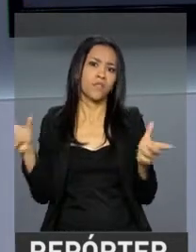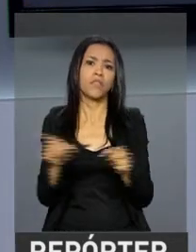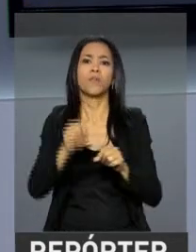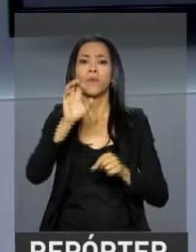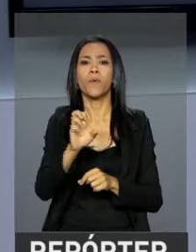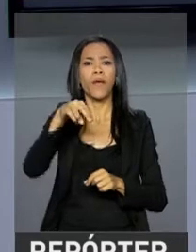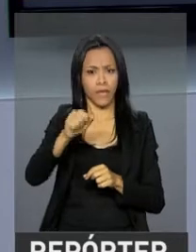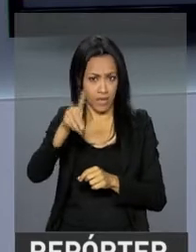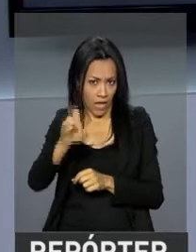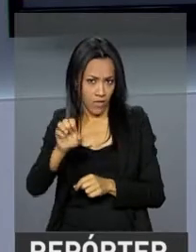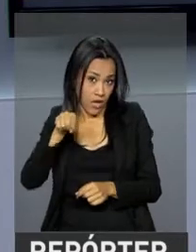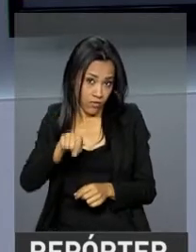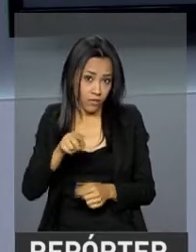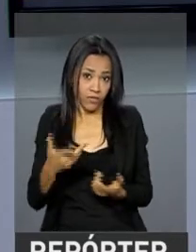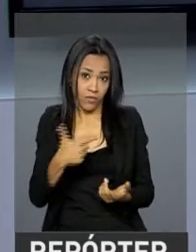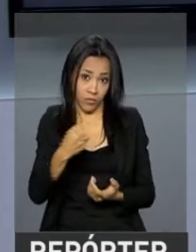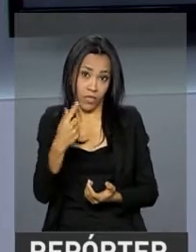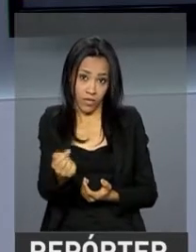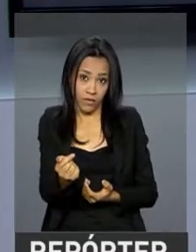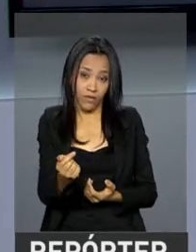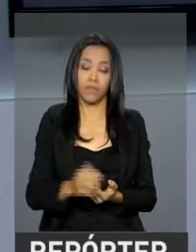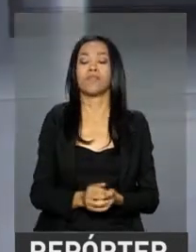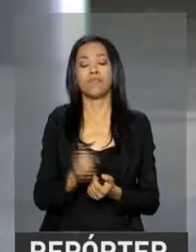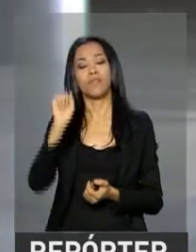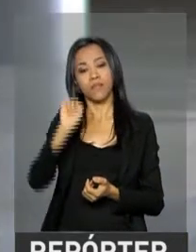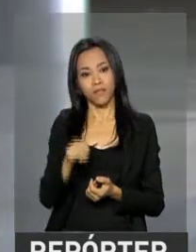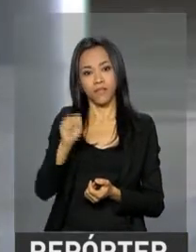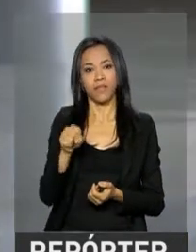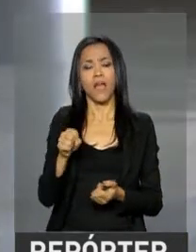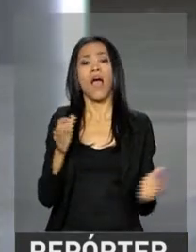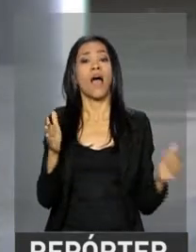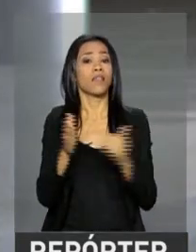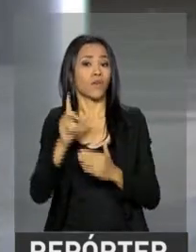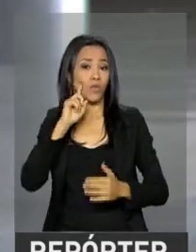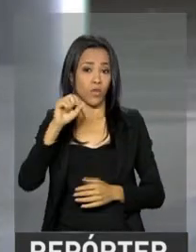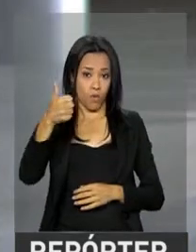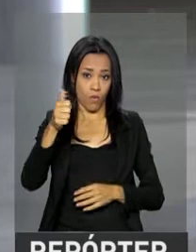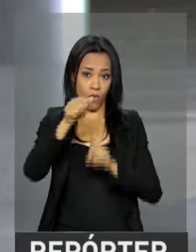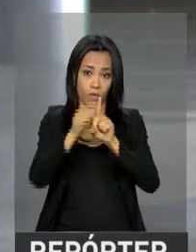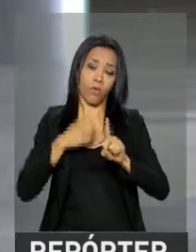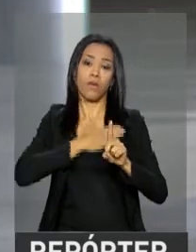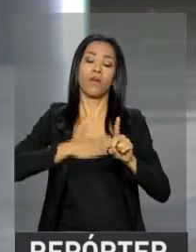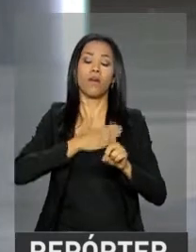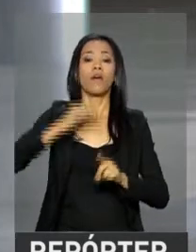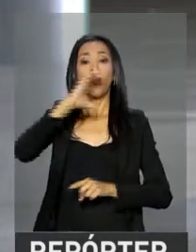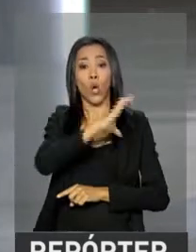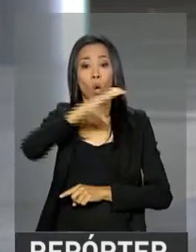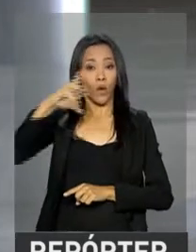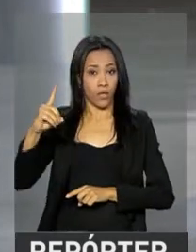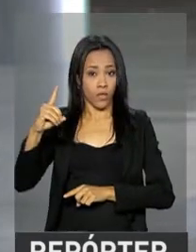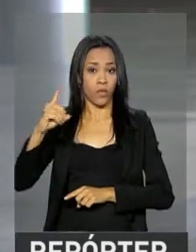2017 nem isso isso mesmo cara olha só até o dia 11 de agosto os coordenadores de